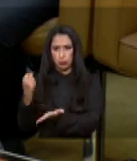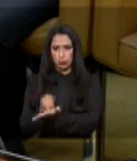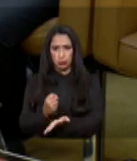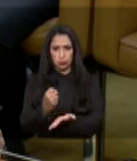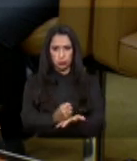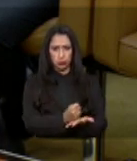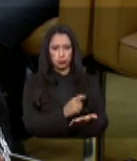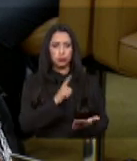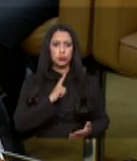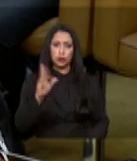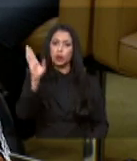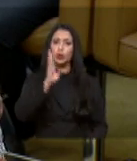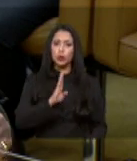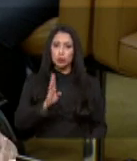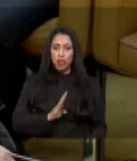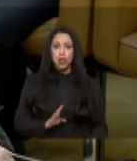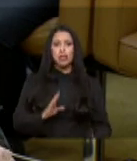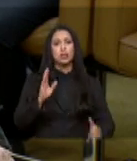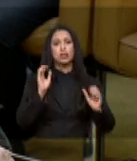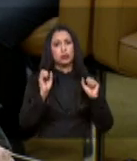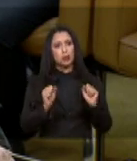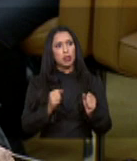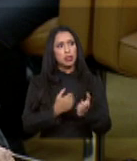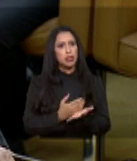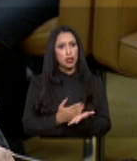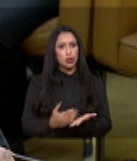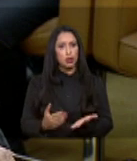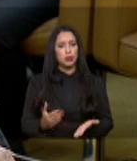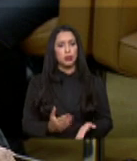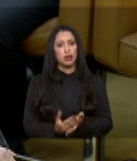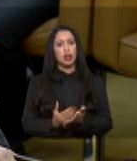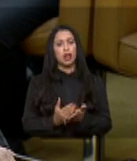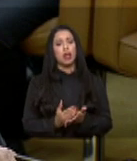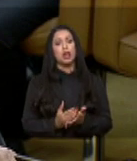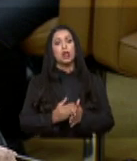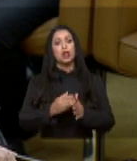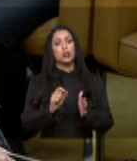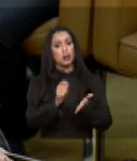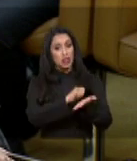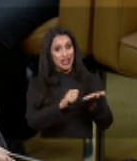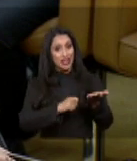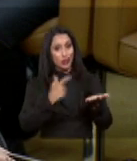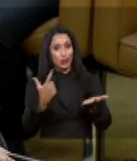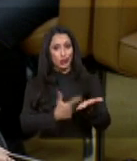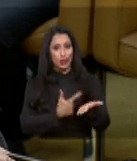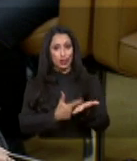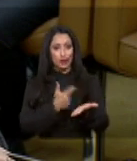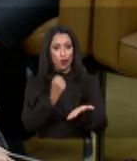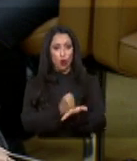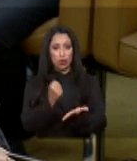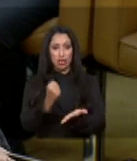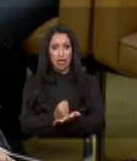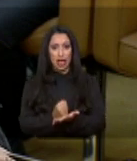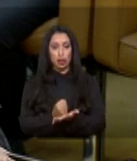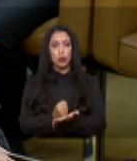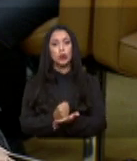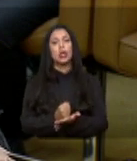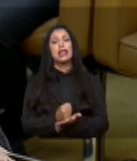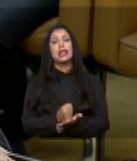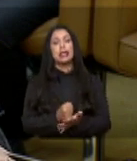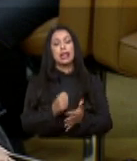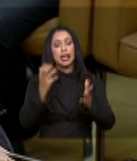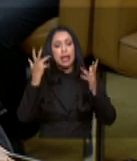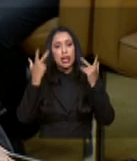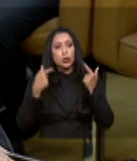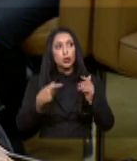o grande precursor. E Michel Serre, neste livro, O Contrato Natural, aponta